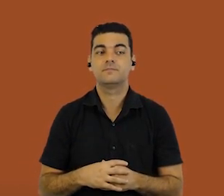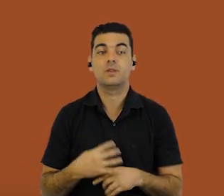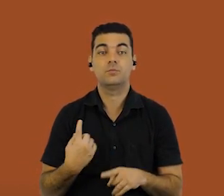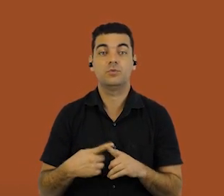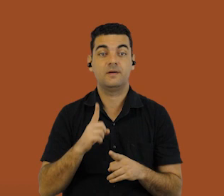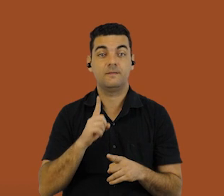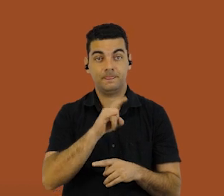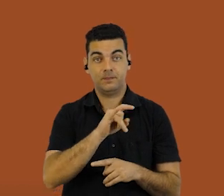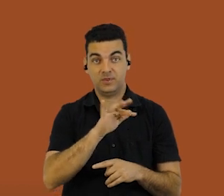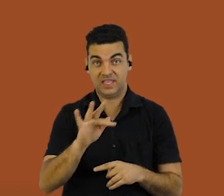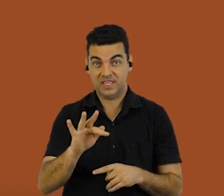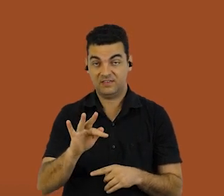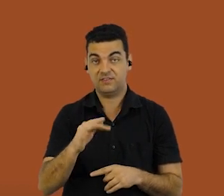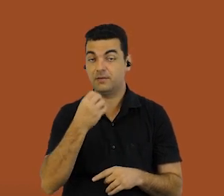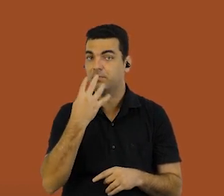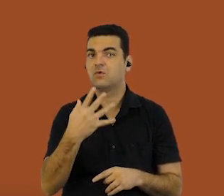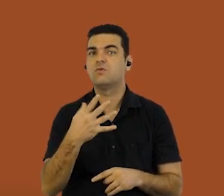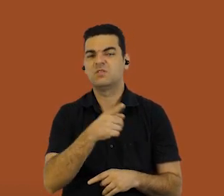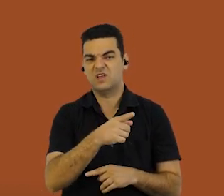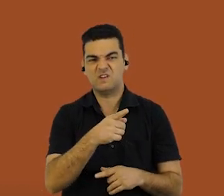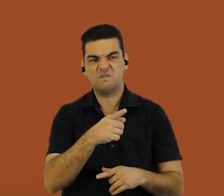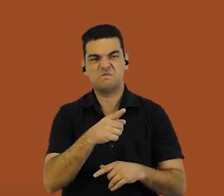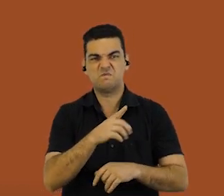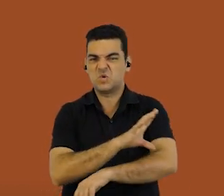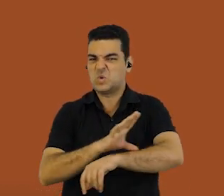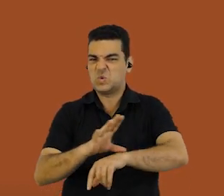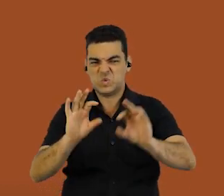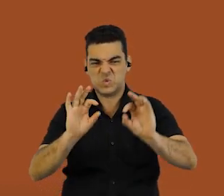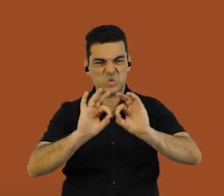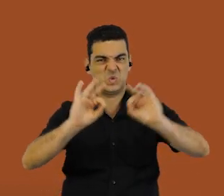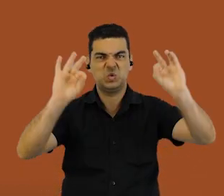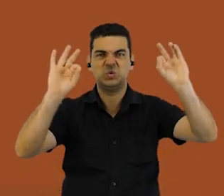pela capacidade inclusiva que o IFE Baiano tem, né? Assim,